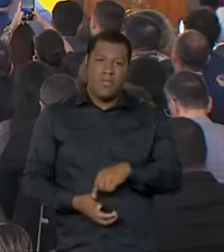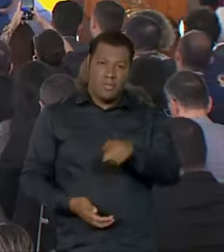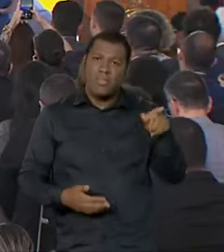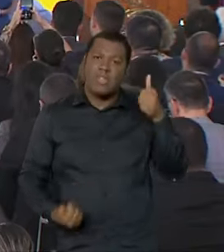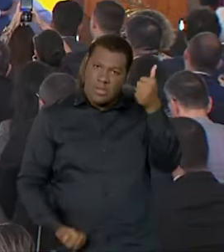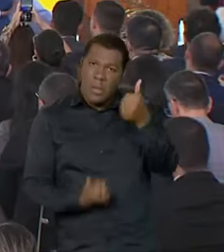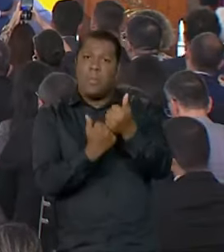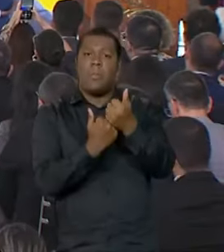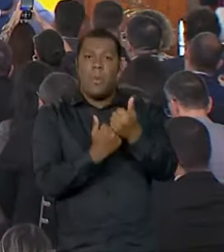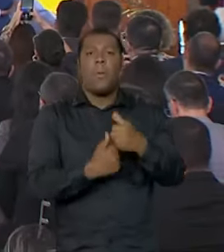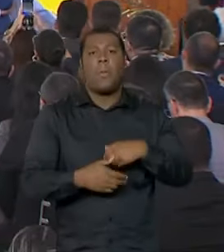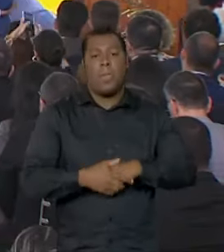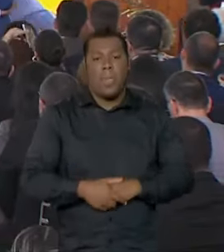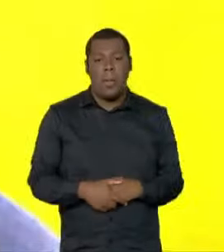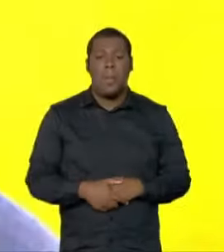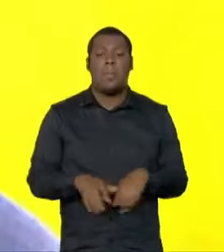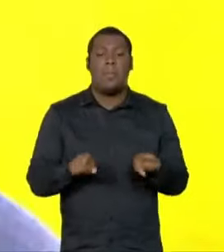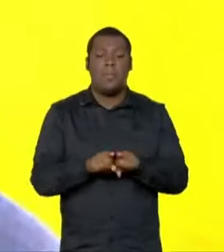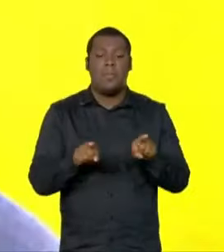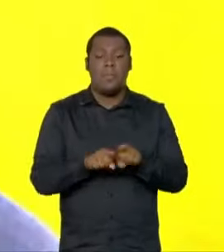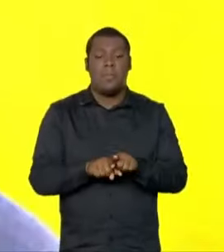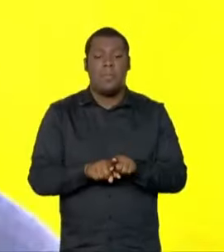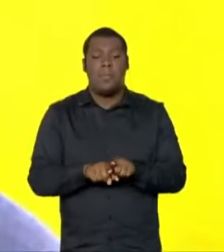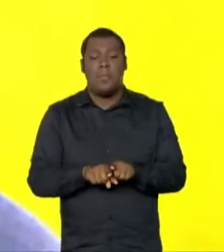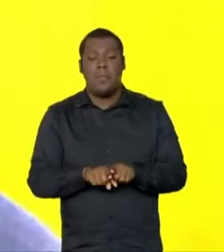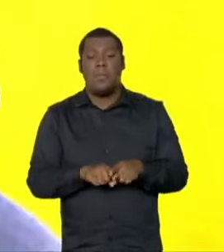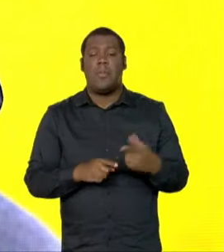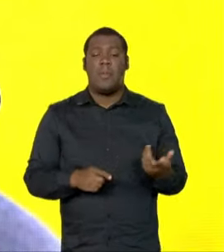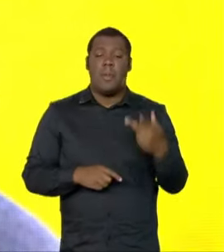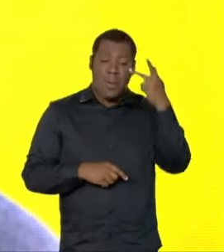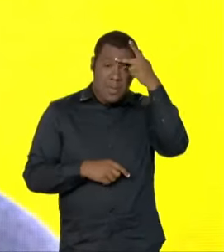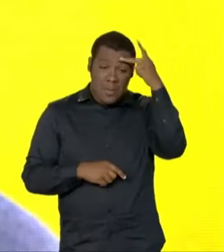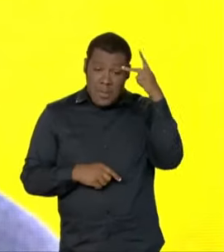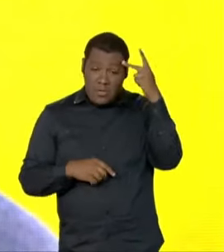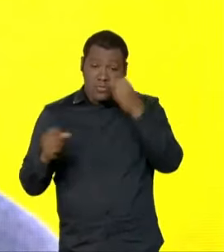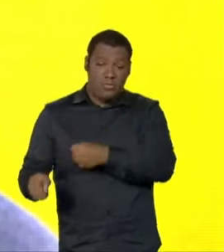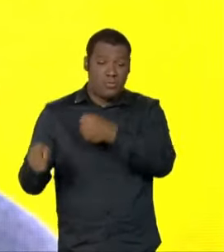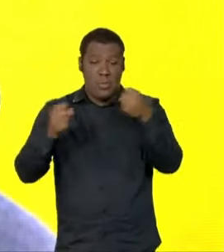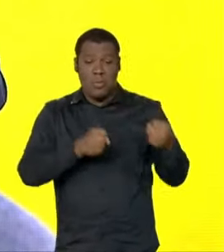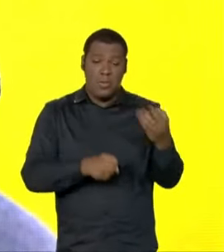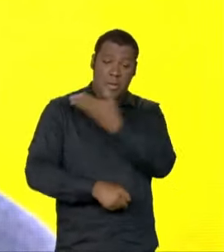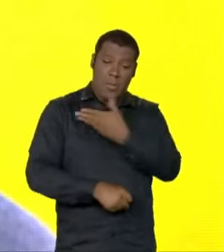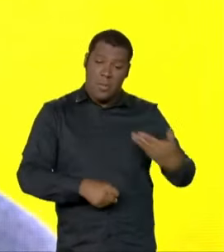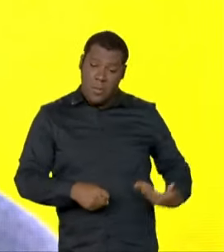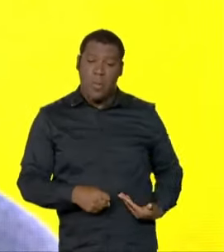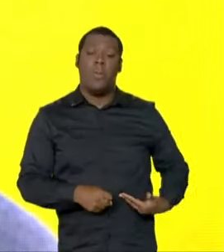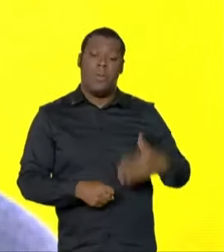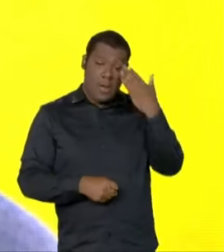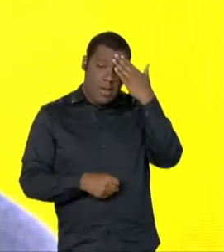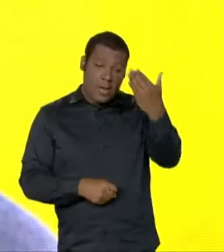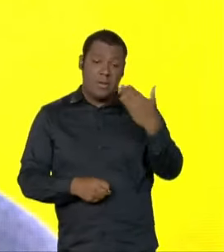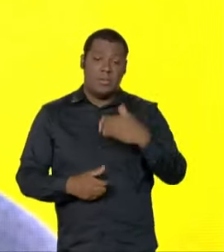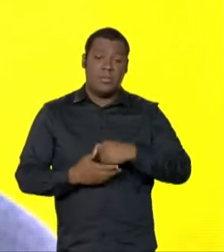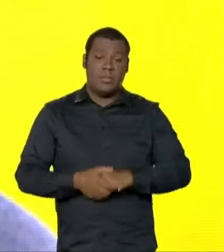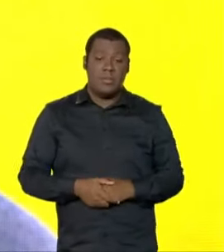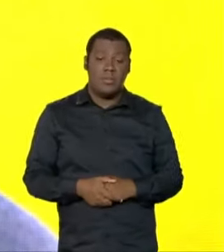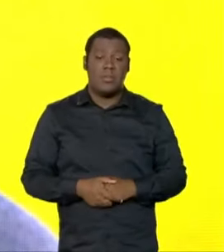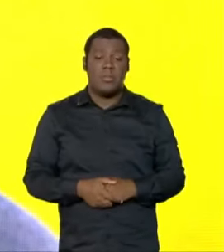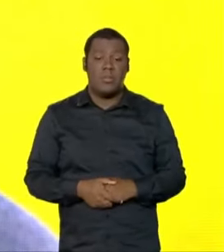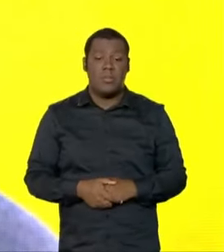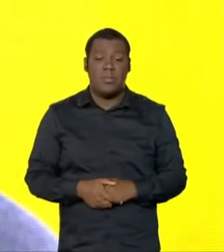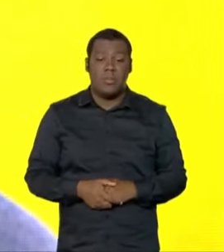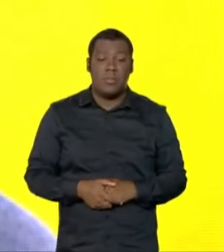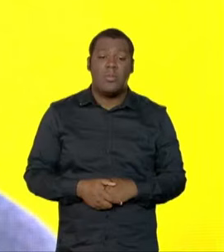dados, e também aqui das nossas estatais, autarquias e além das pessoas que aqui